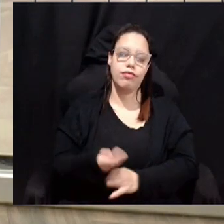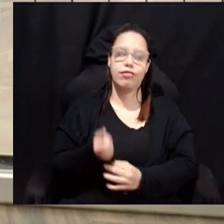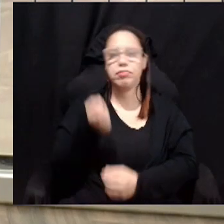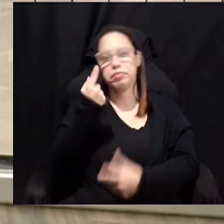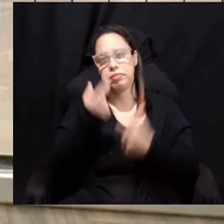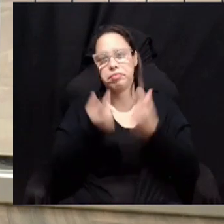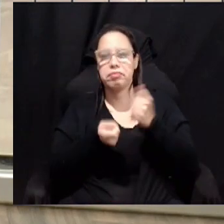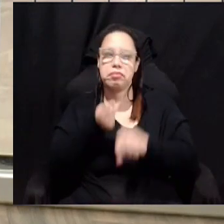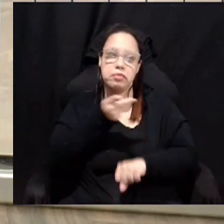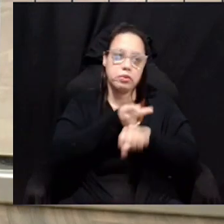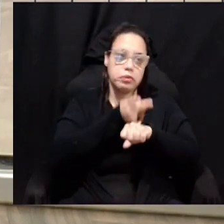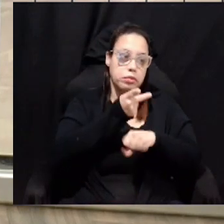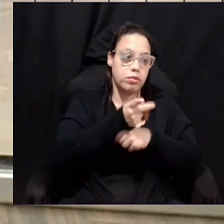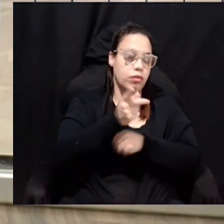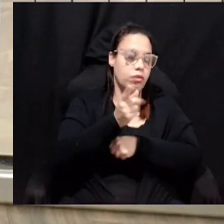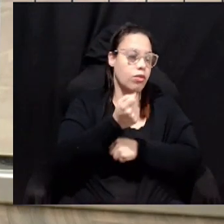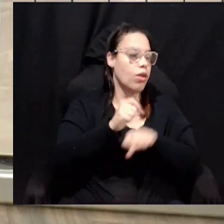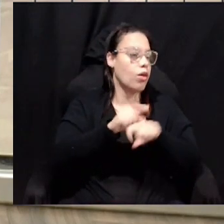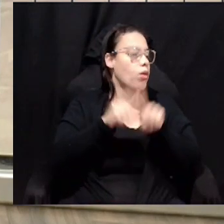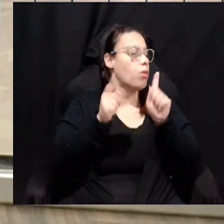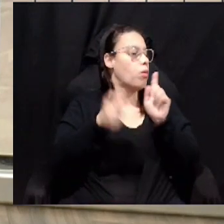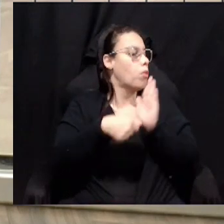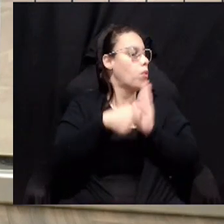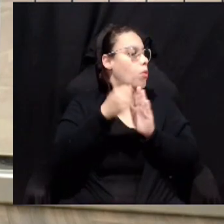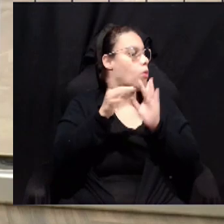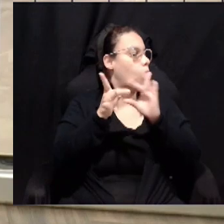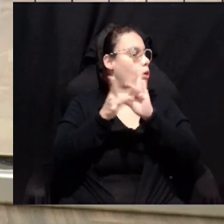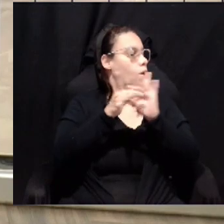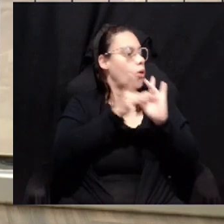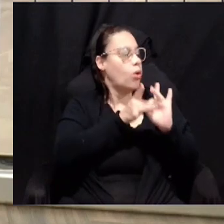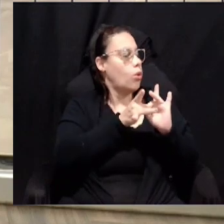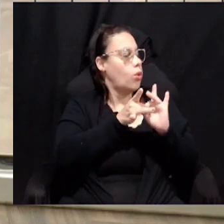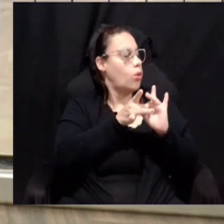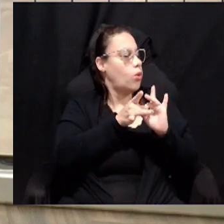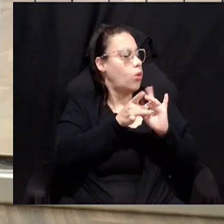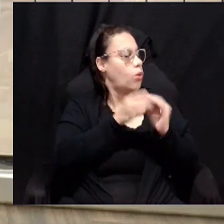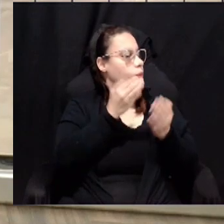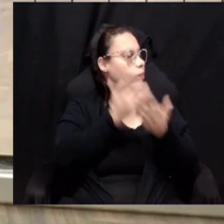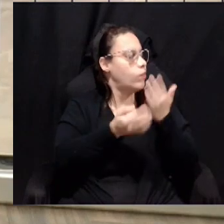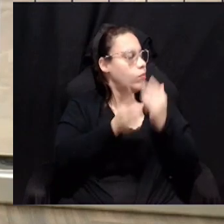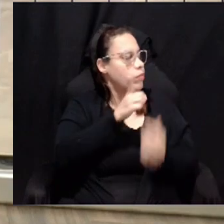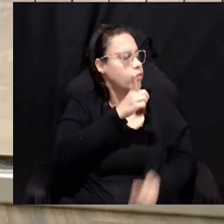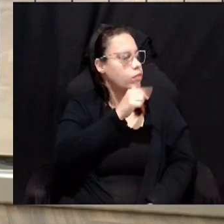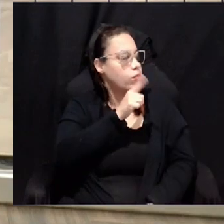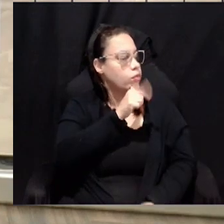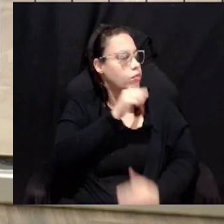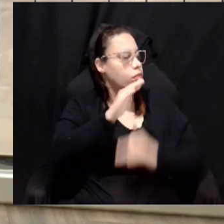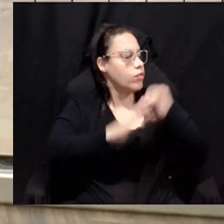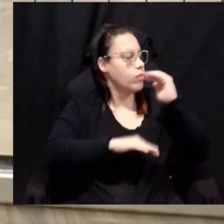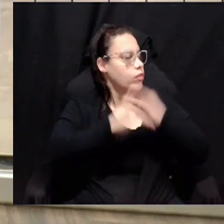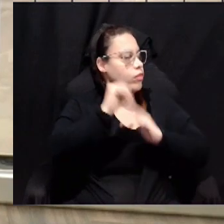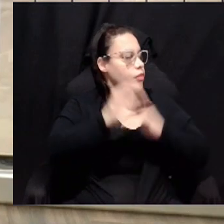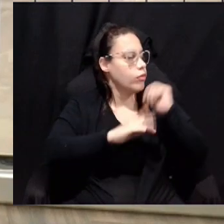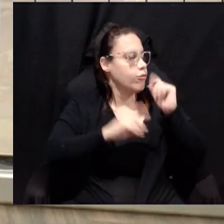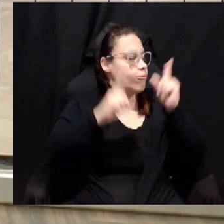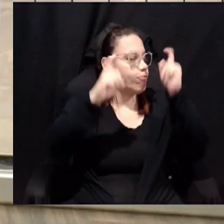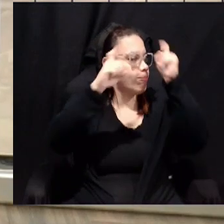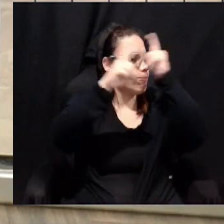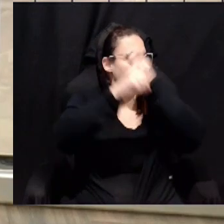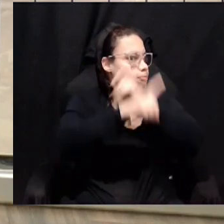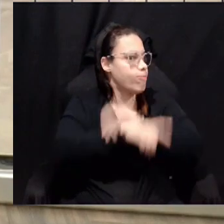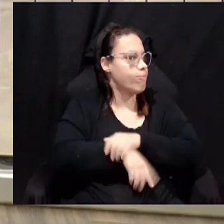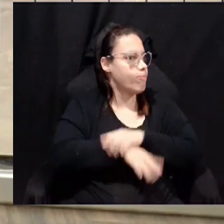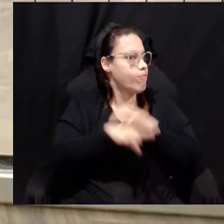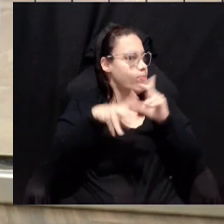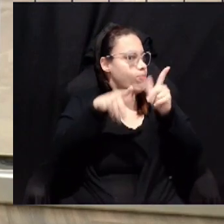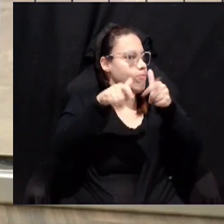dele, mas primeiro eu queria que você contextualizasse a questão da perda da água tratada, que é um desafio gigante para toda empresa